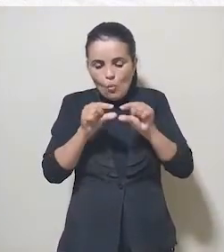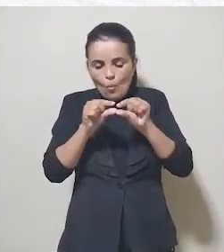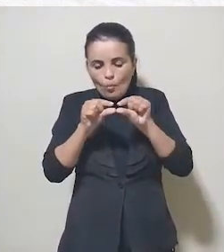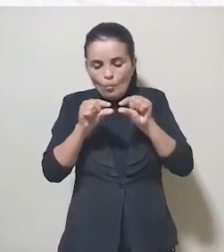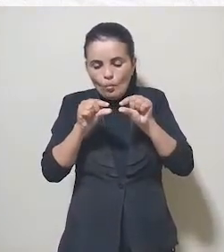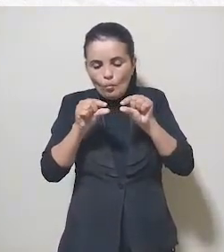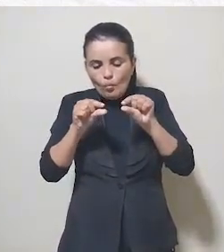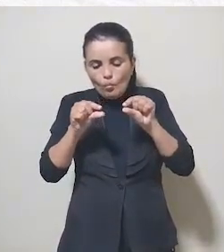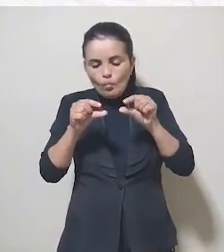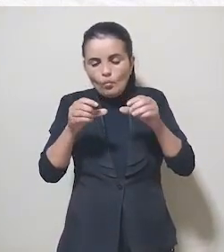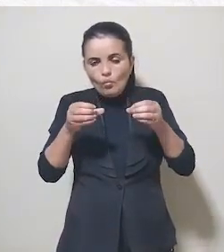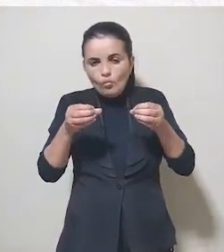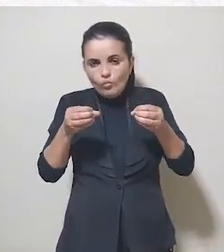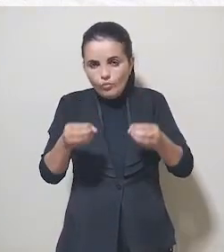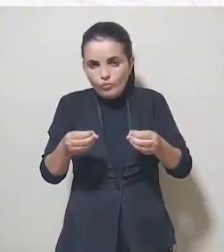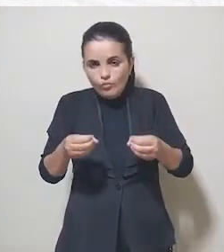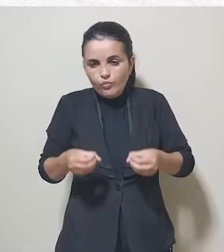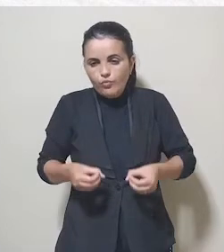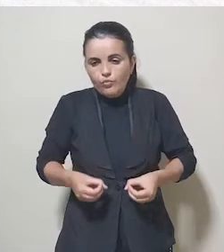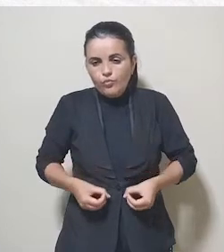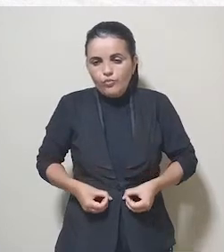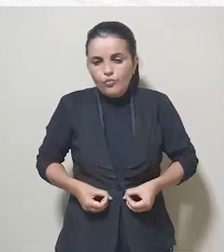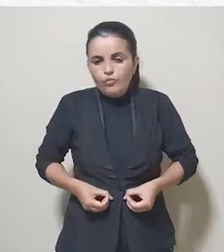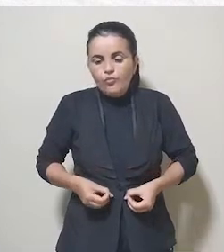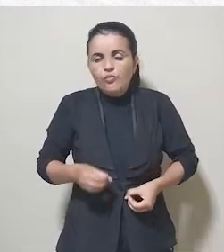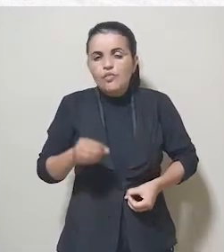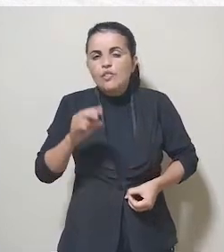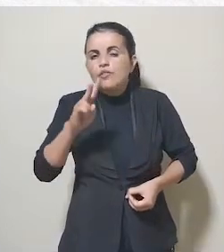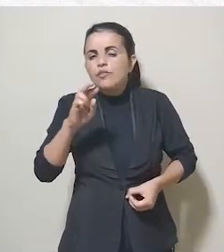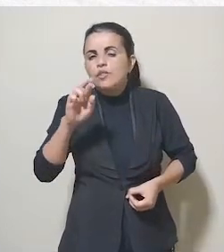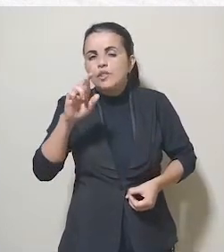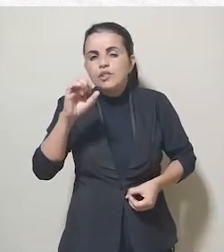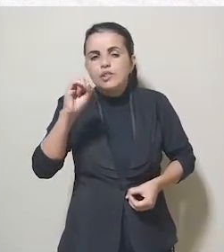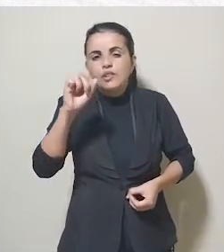que saem de cada epidídimo. Ele passa pela virilha,